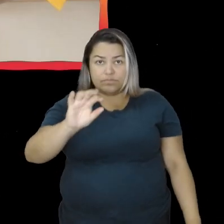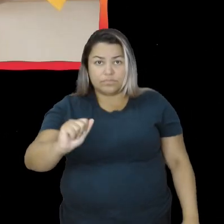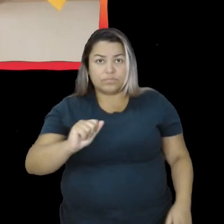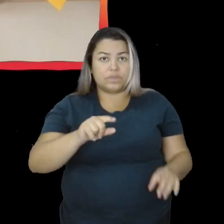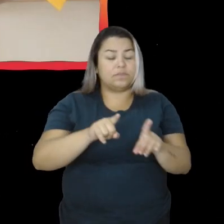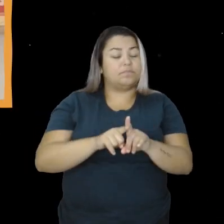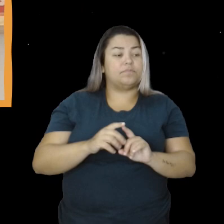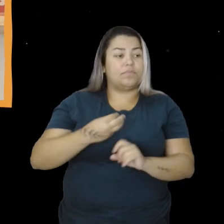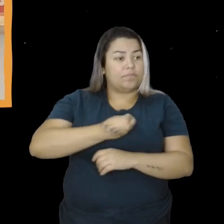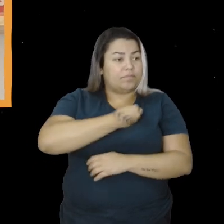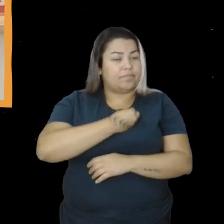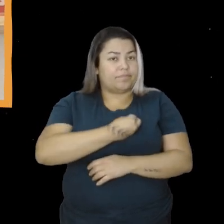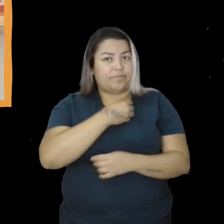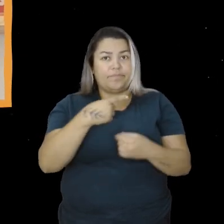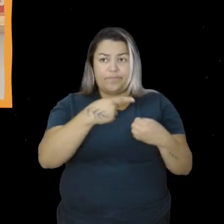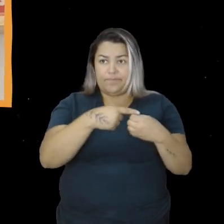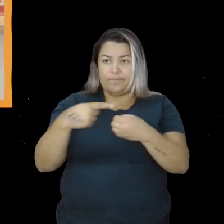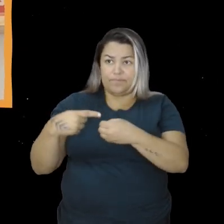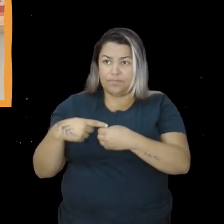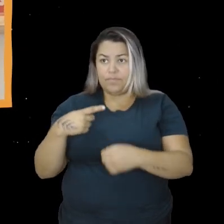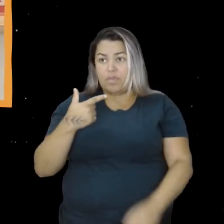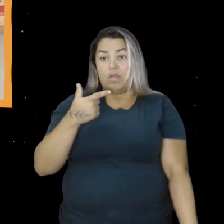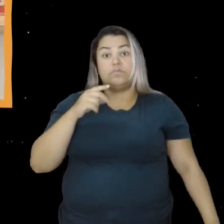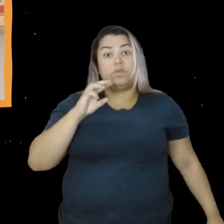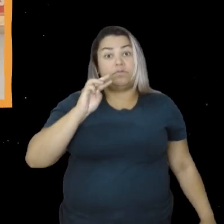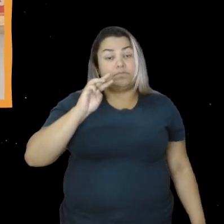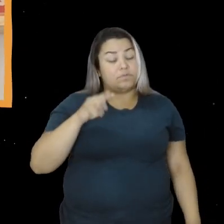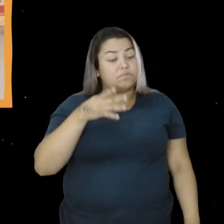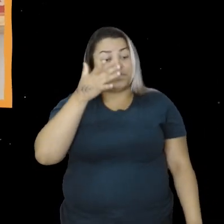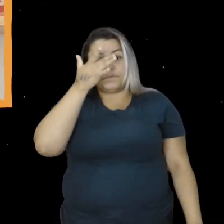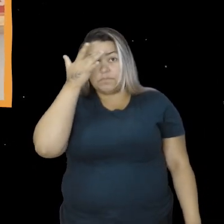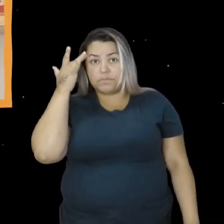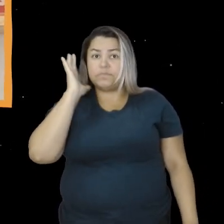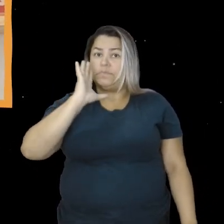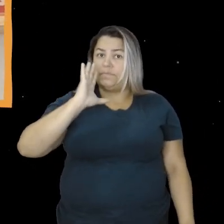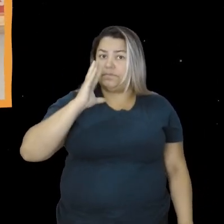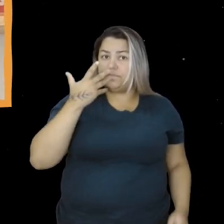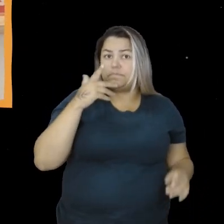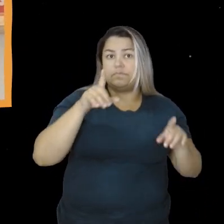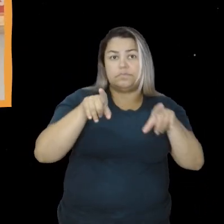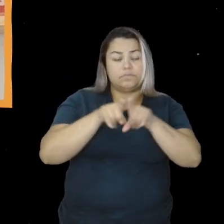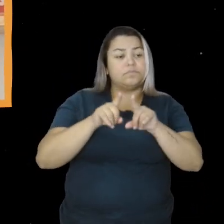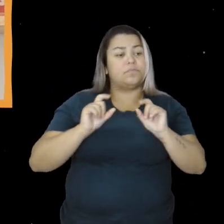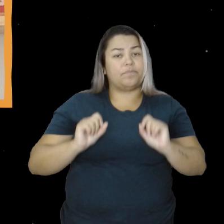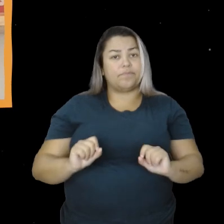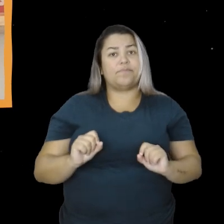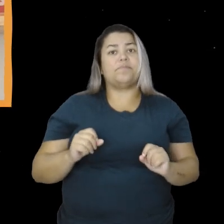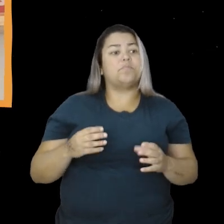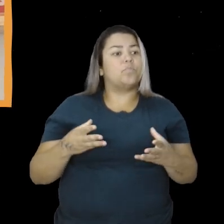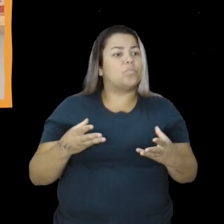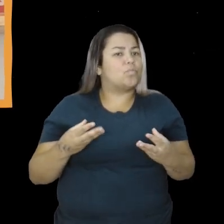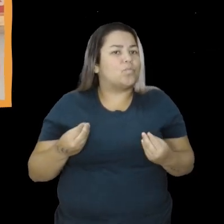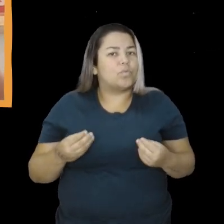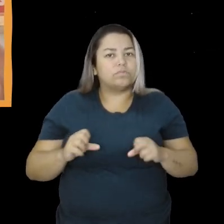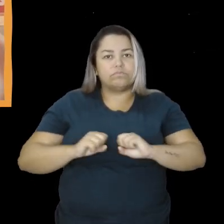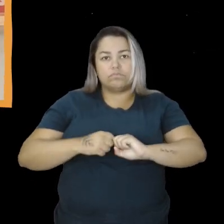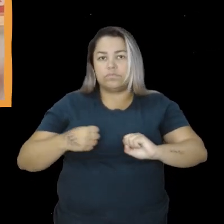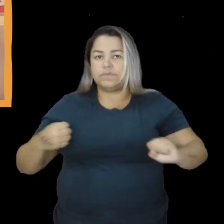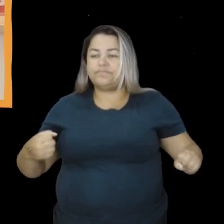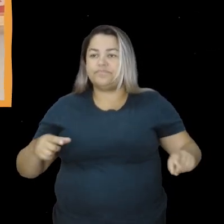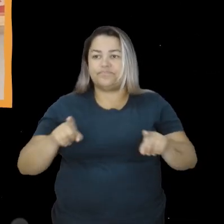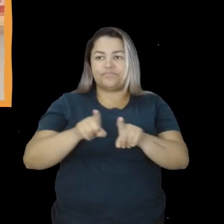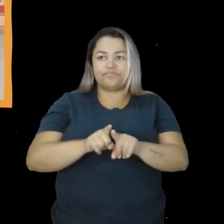numa cidade que tem entre 2 milhões de pessoas. Então, uma decisão que eu tomo afeta uma quantidade muito grande de pessoas, é capaz